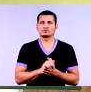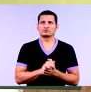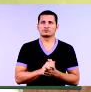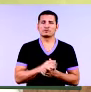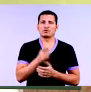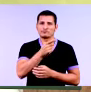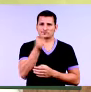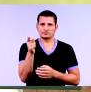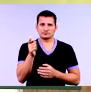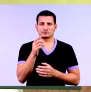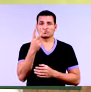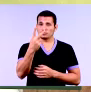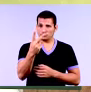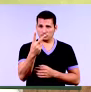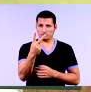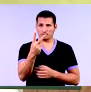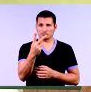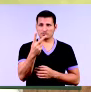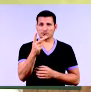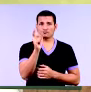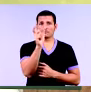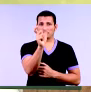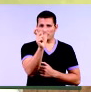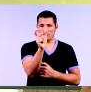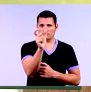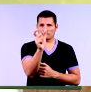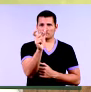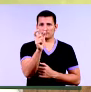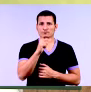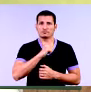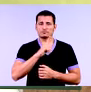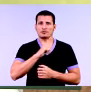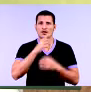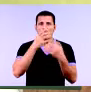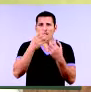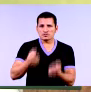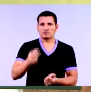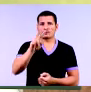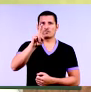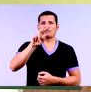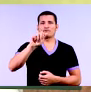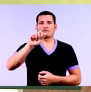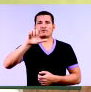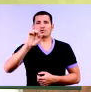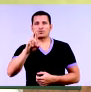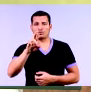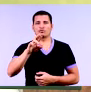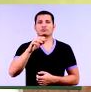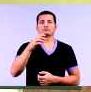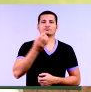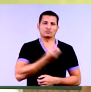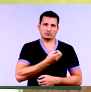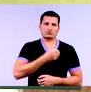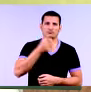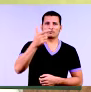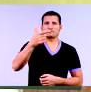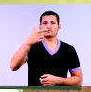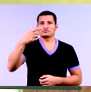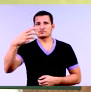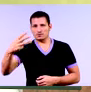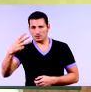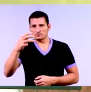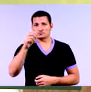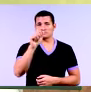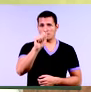para vocês, pessoal, duas variáveis que estão recebendo valores. Então, a gente está atribuindo aí o valor 23 na variável